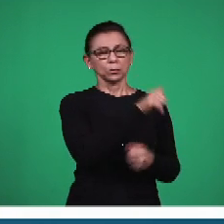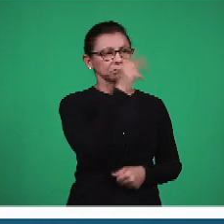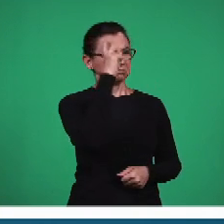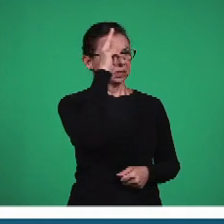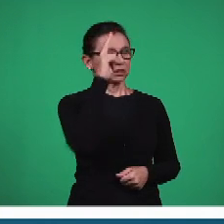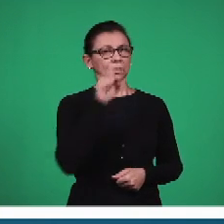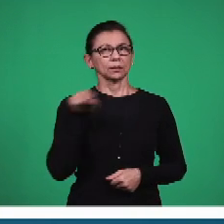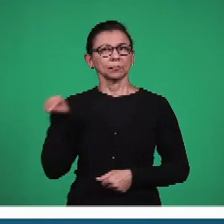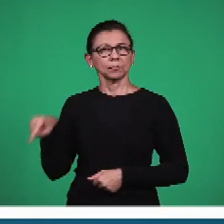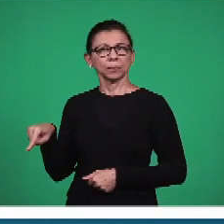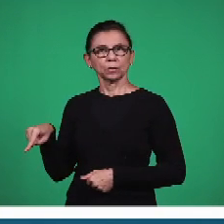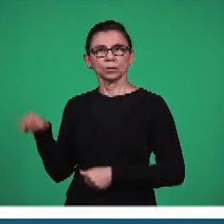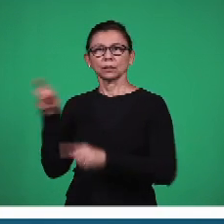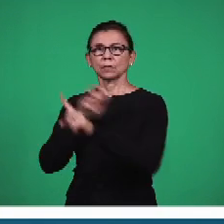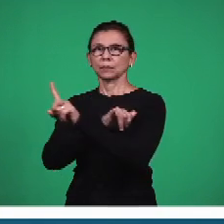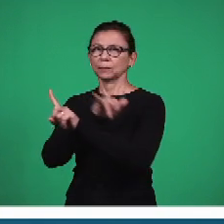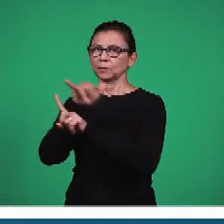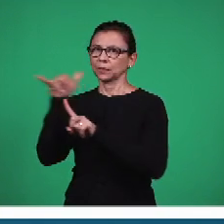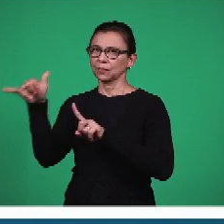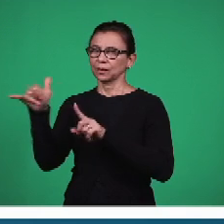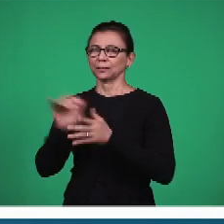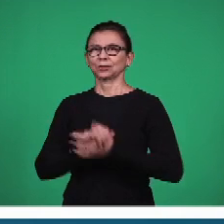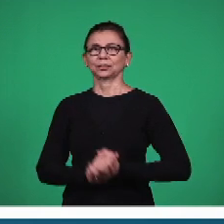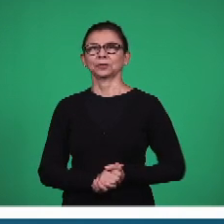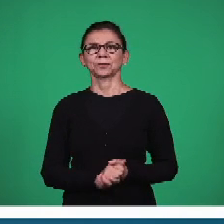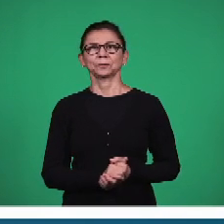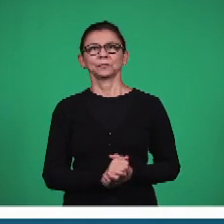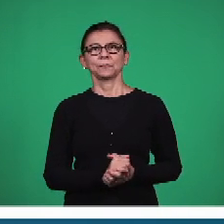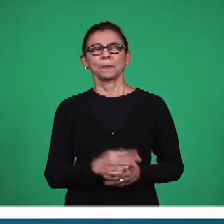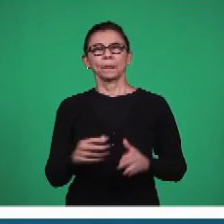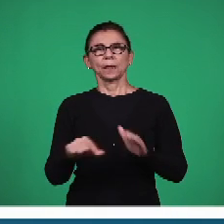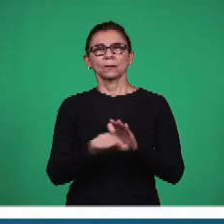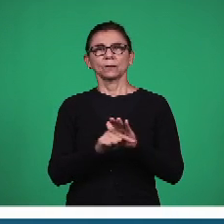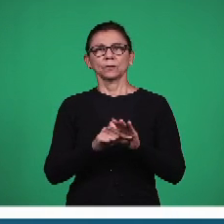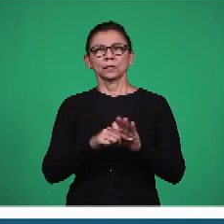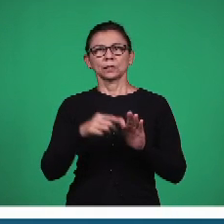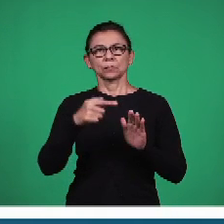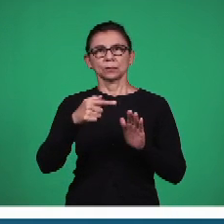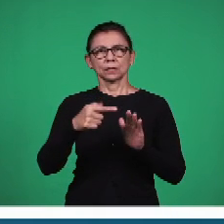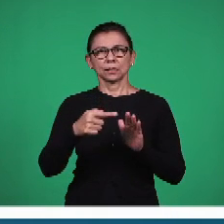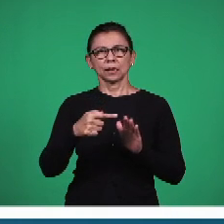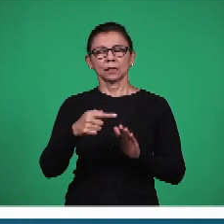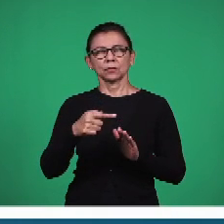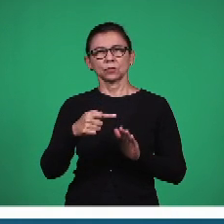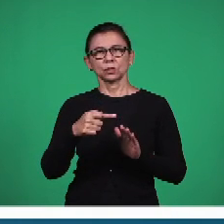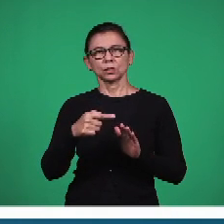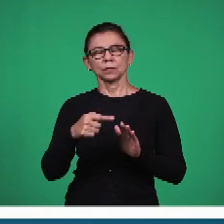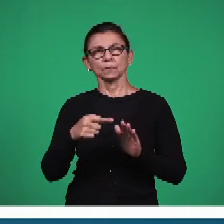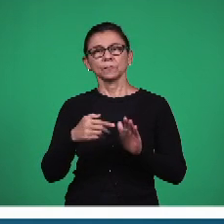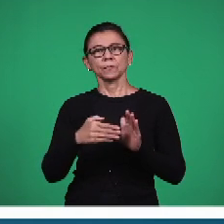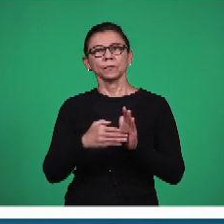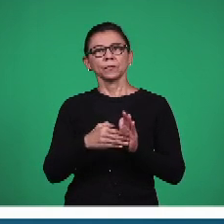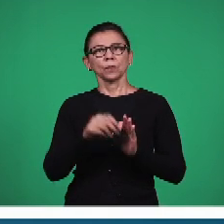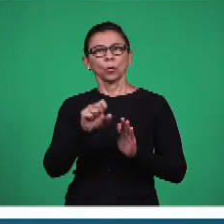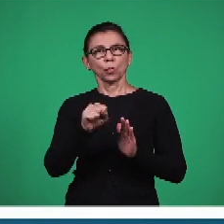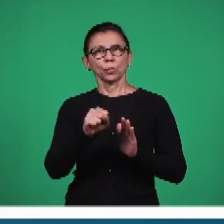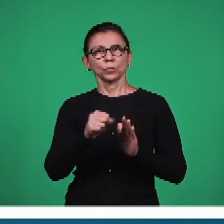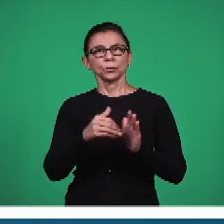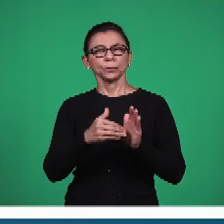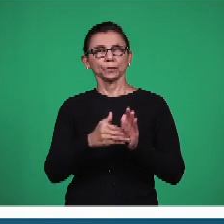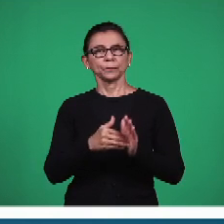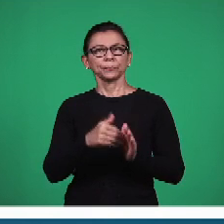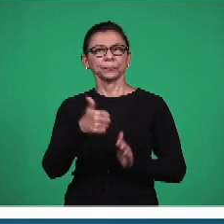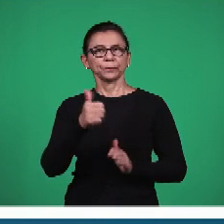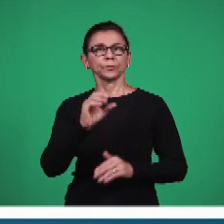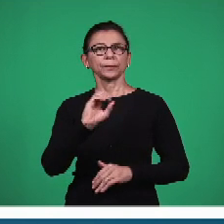profético. Nós temos a referência no versículo 7, no versículo 8 e no versículo 10. Então, dessa pergunta, os irmãos vão dizer aí